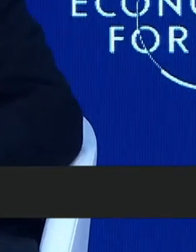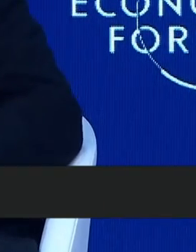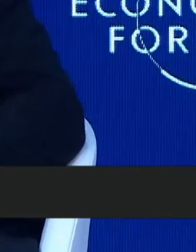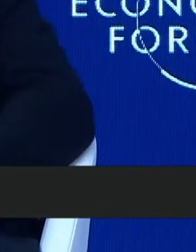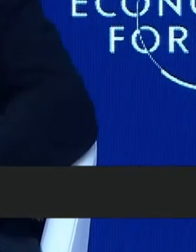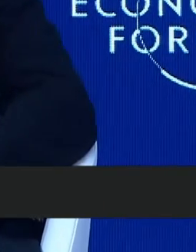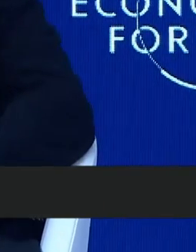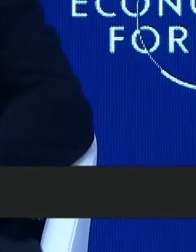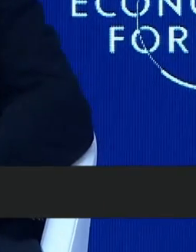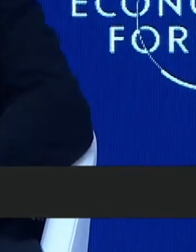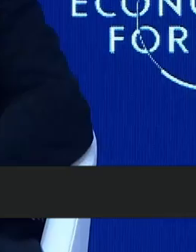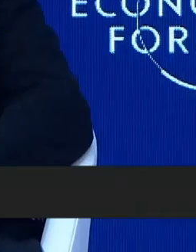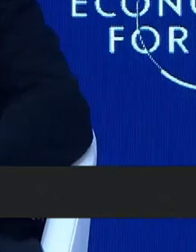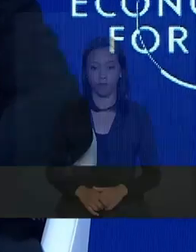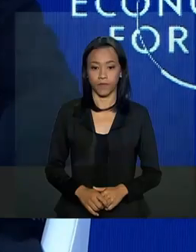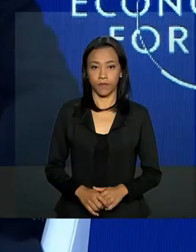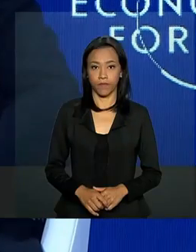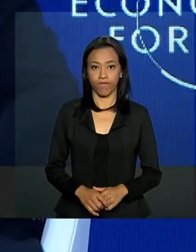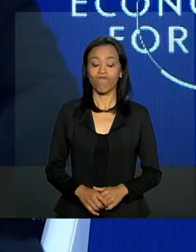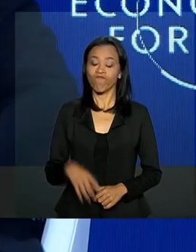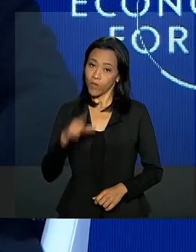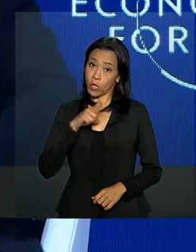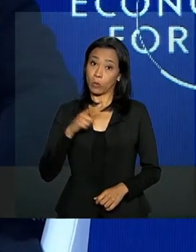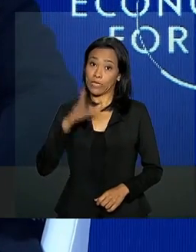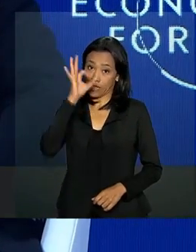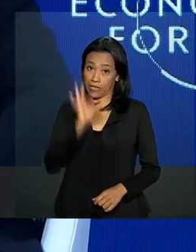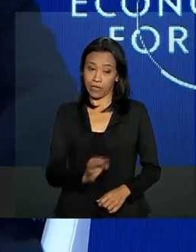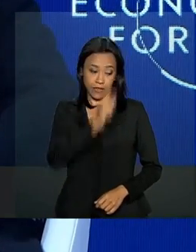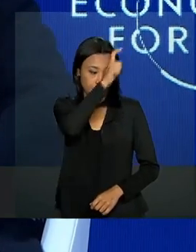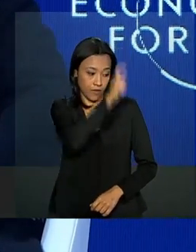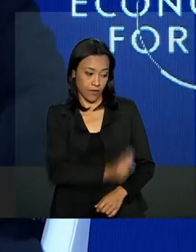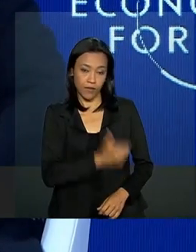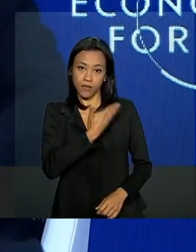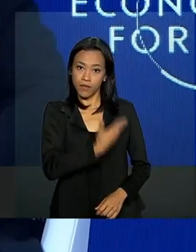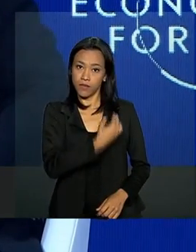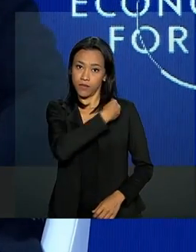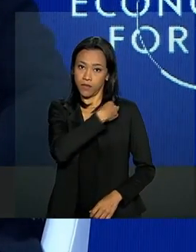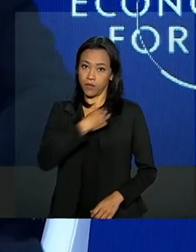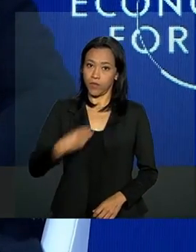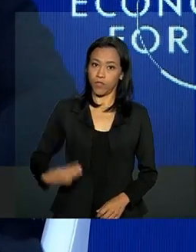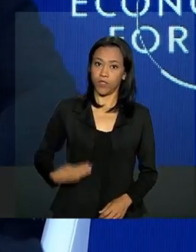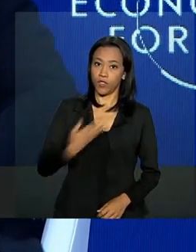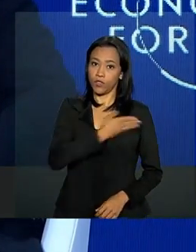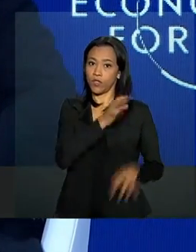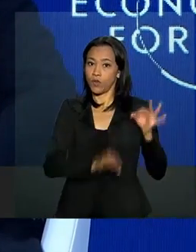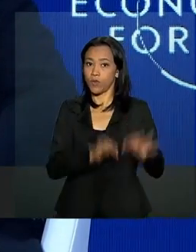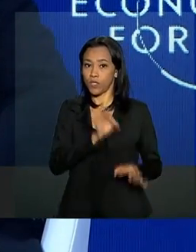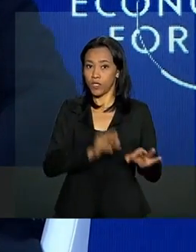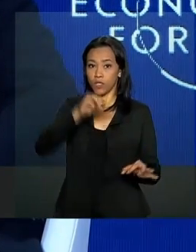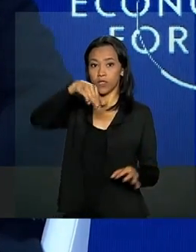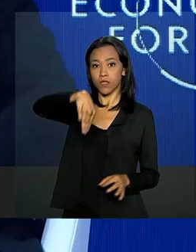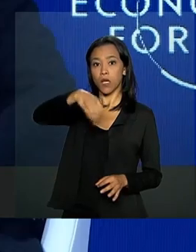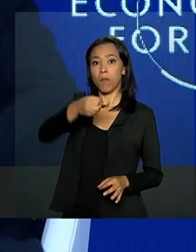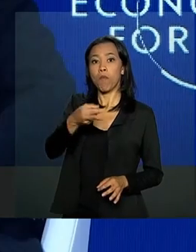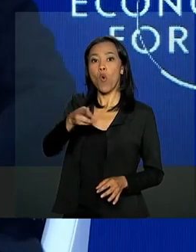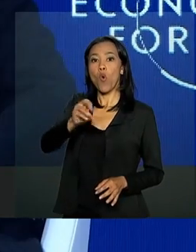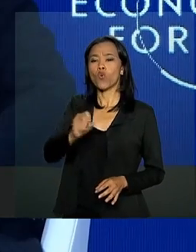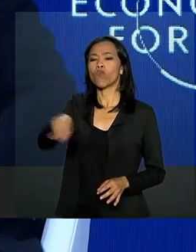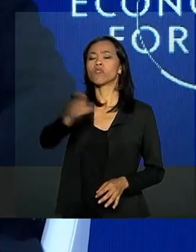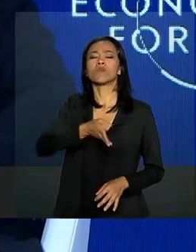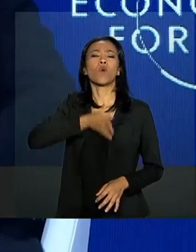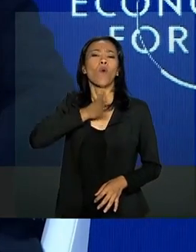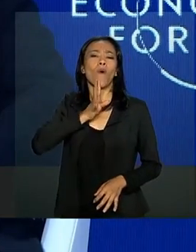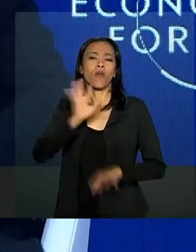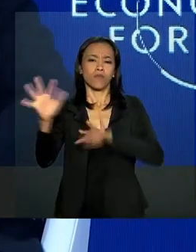Com toda certeza, o senhor Sérgio Moro é um homem conhecido por muitos de vocês. A ele